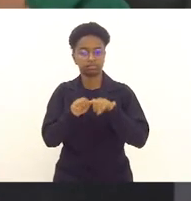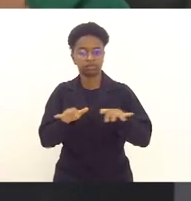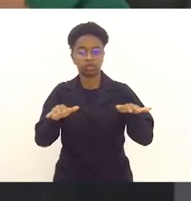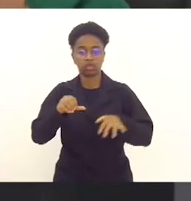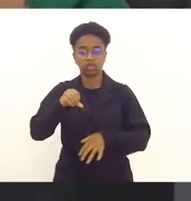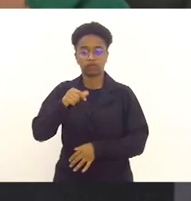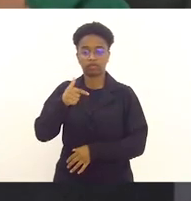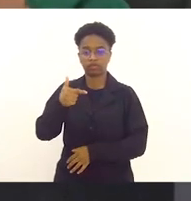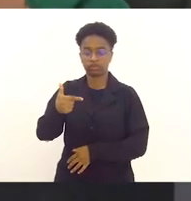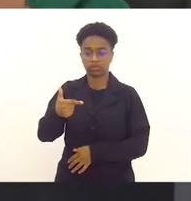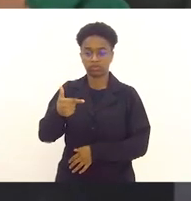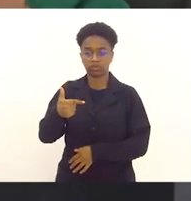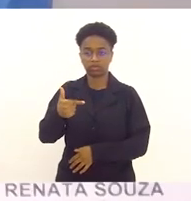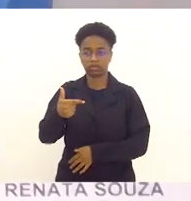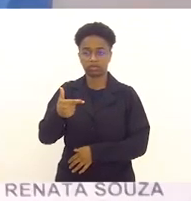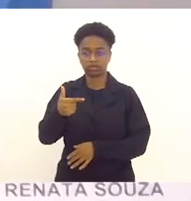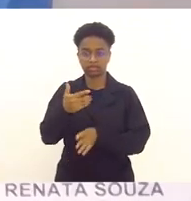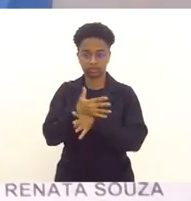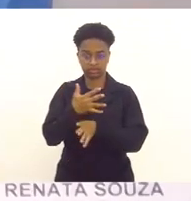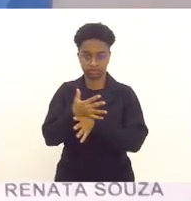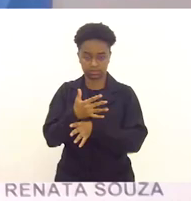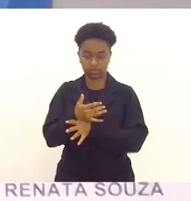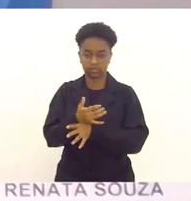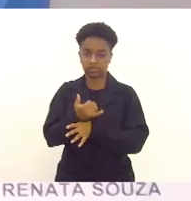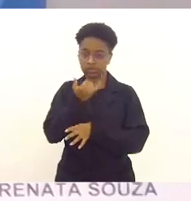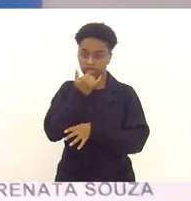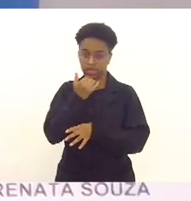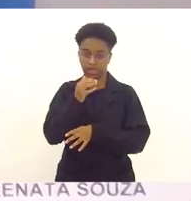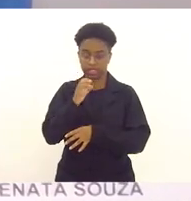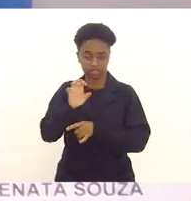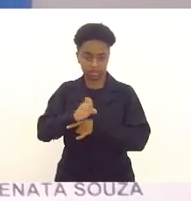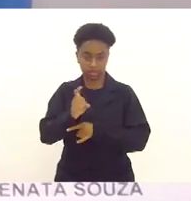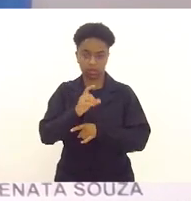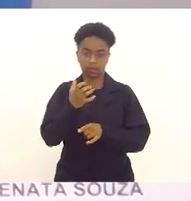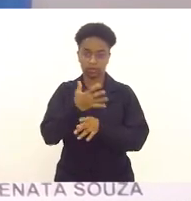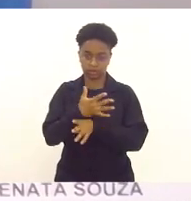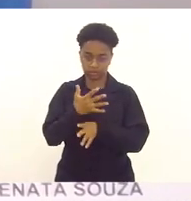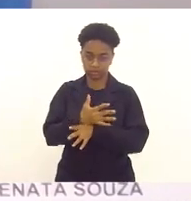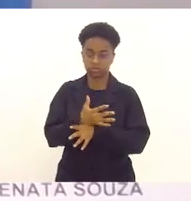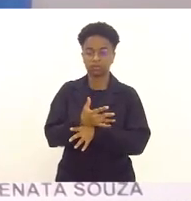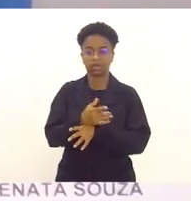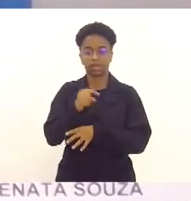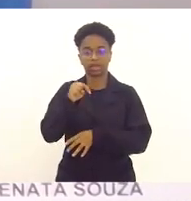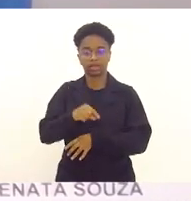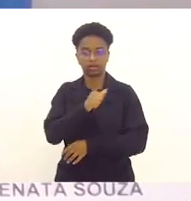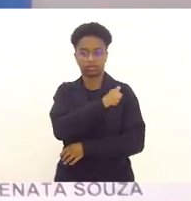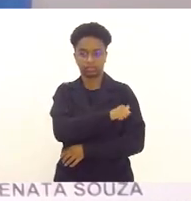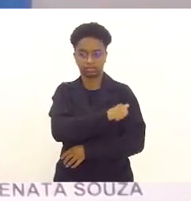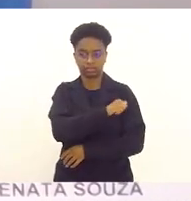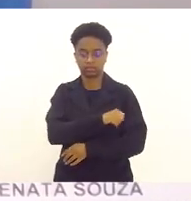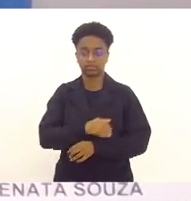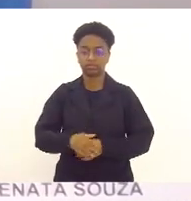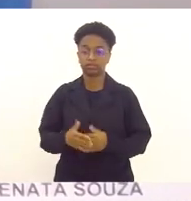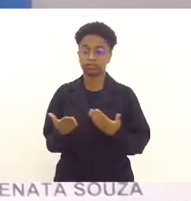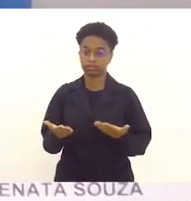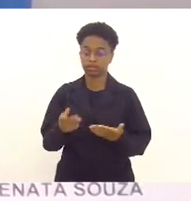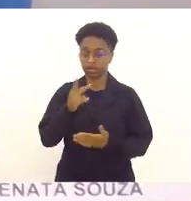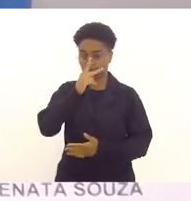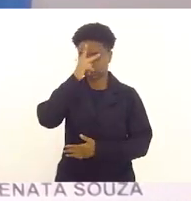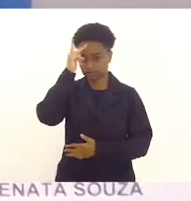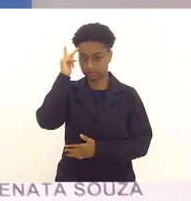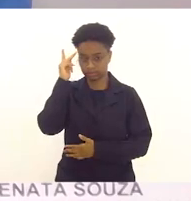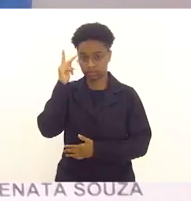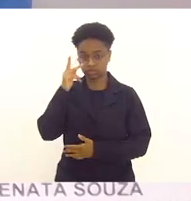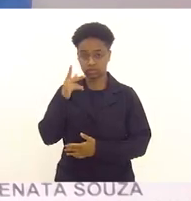dois estados do Rio de Janeiro 92 municípios do Estado do Rio de Janeiro e as pessoas como